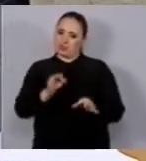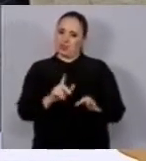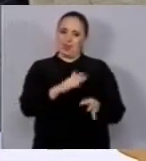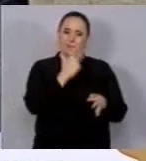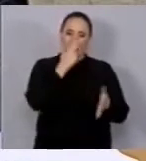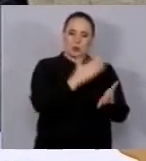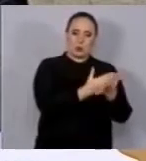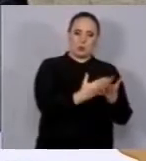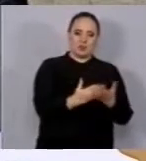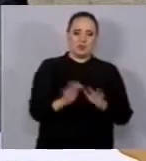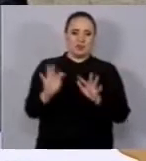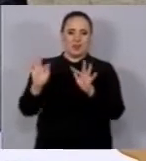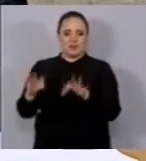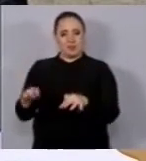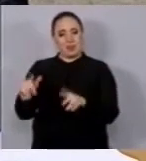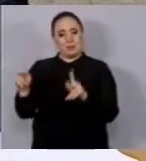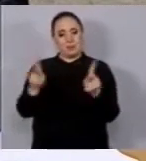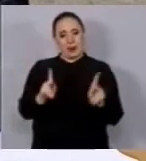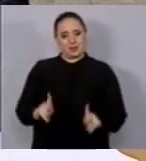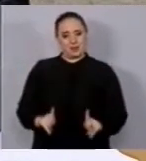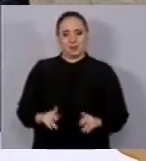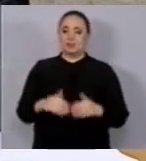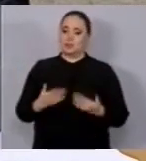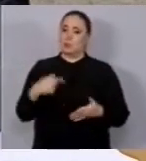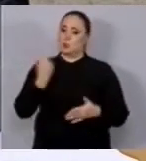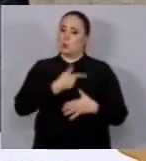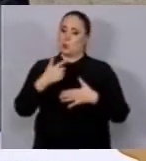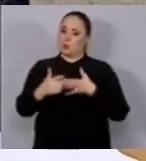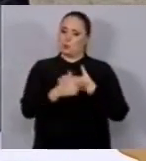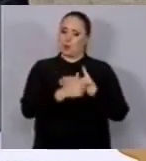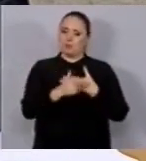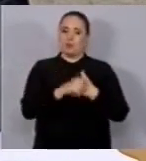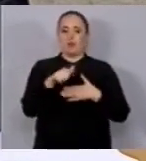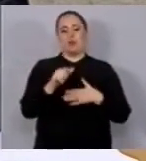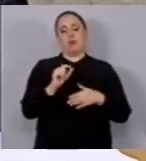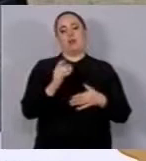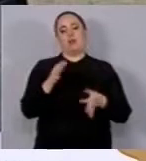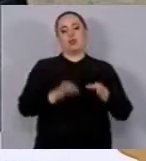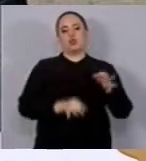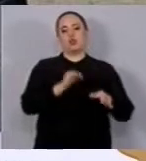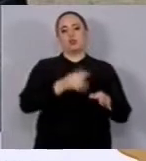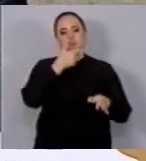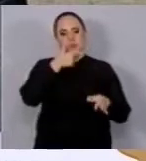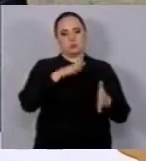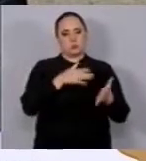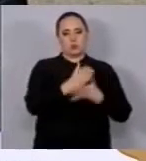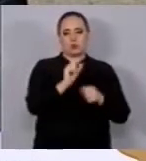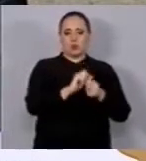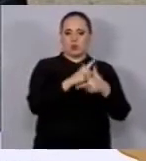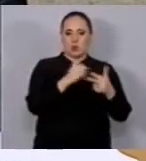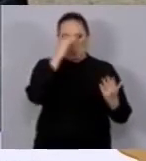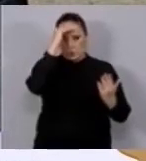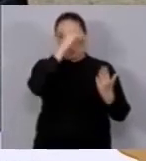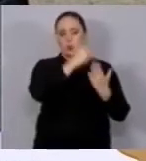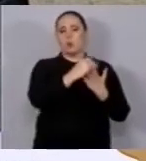chegada. Eis, portanto, nossa missão: fazer com que a justiça funcione e cumpra sua missão social.